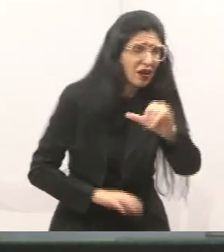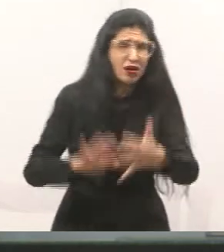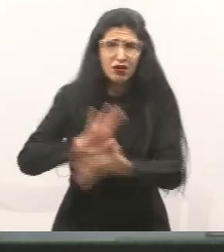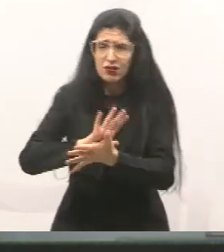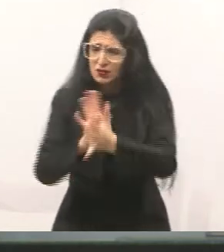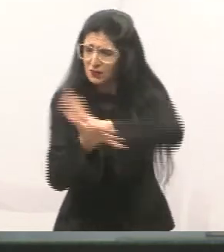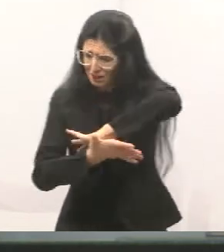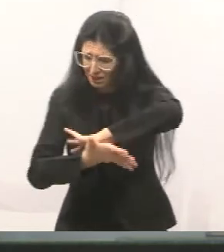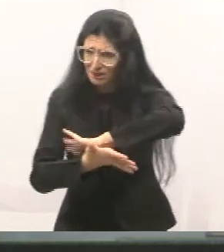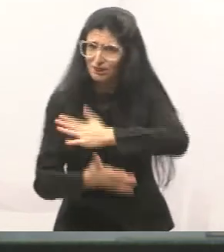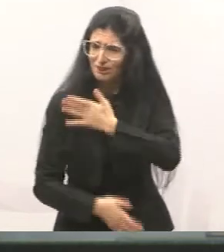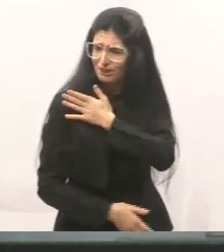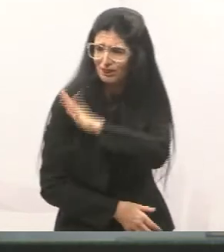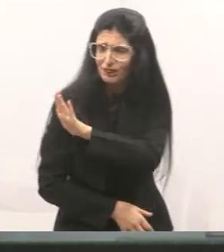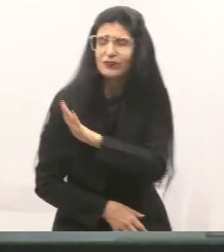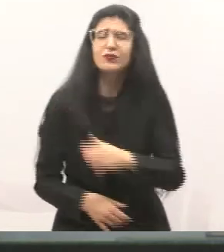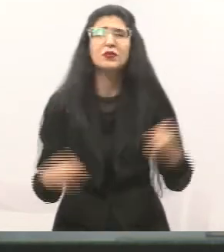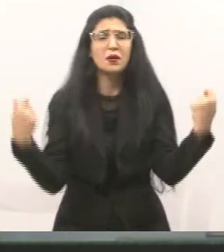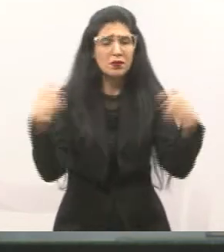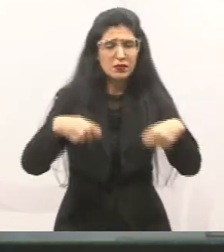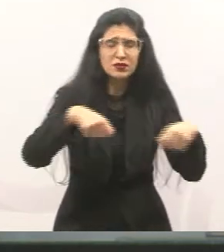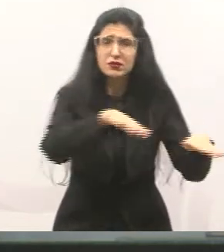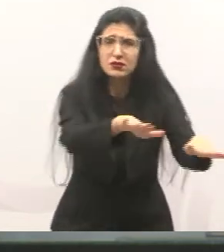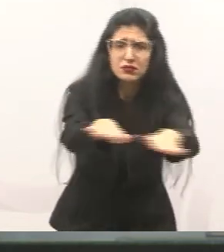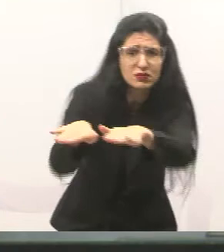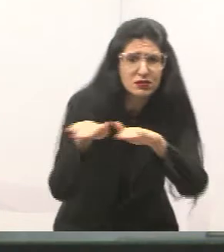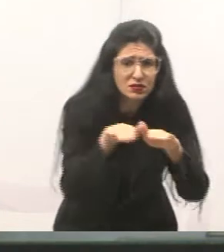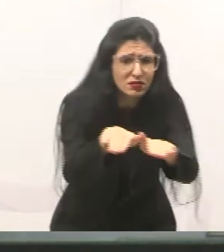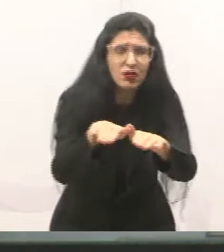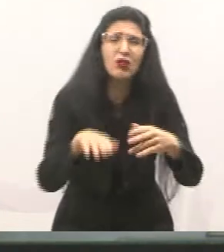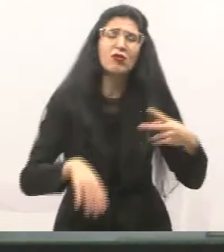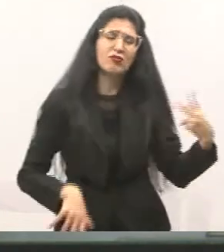a promoção da igualdade, a valorização,